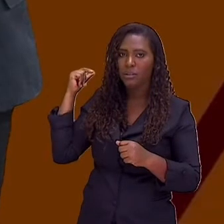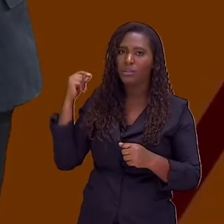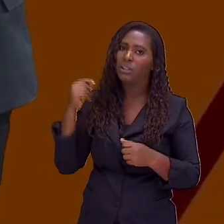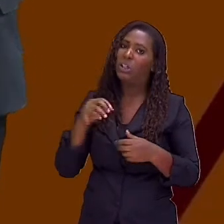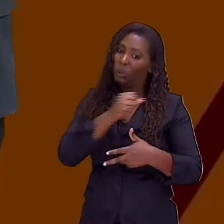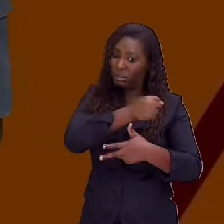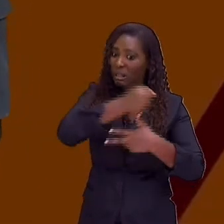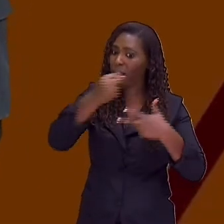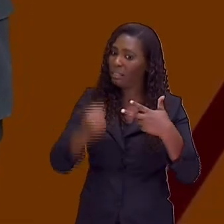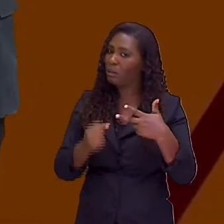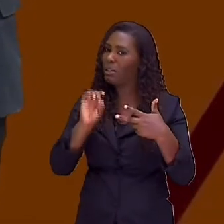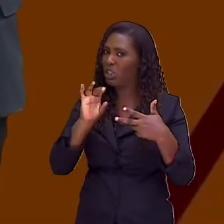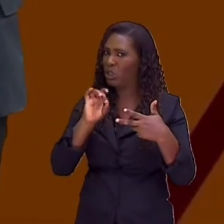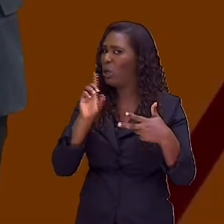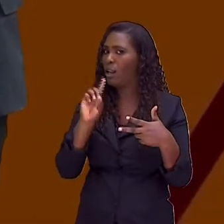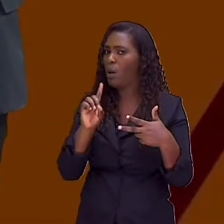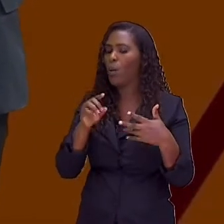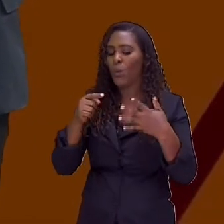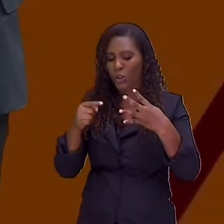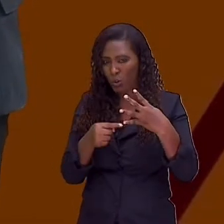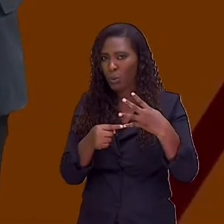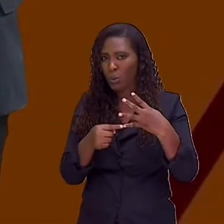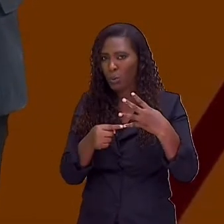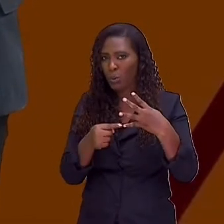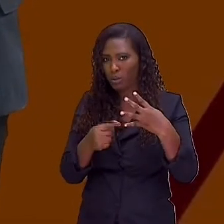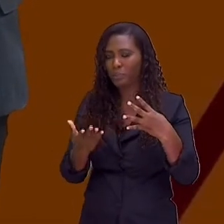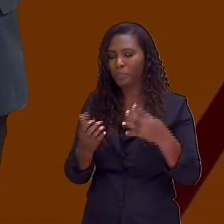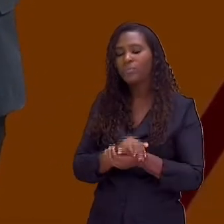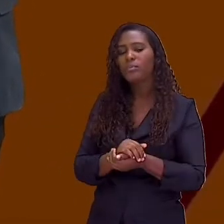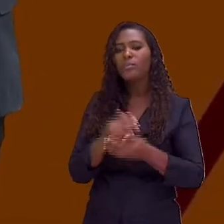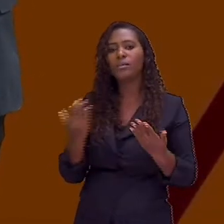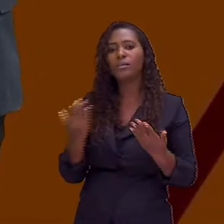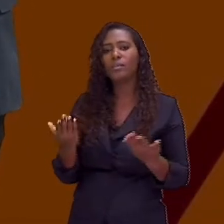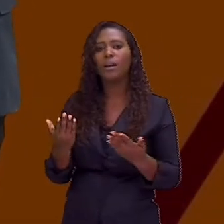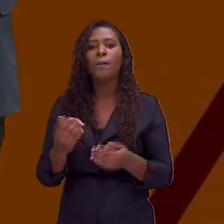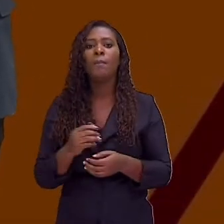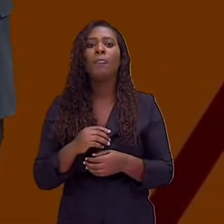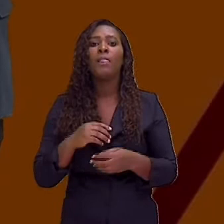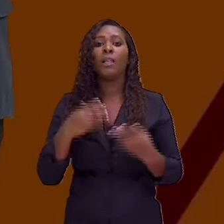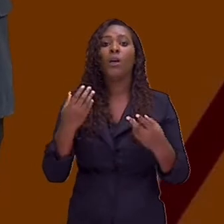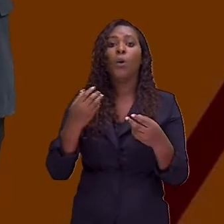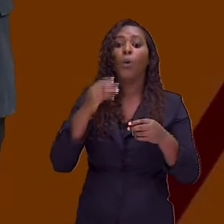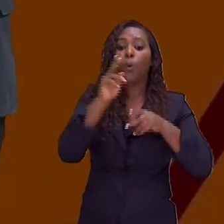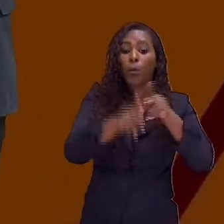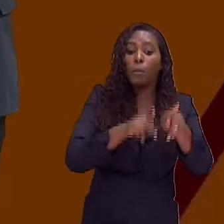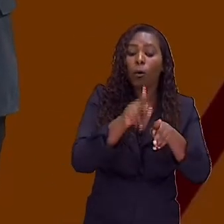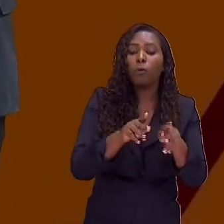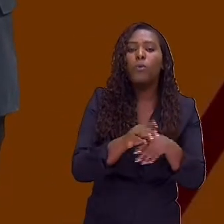dos Deputados e pelo Senado. Os deputados eram eleitos por voto